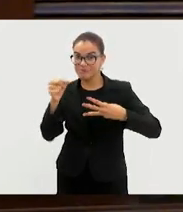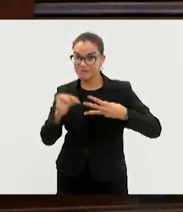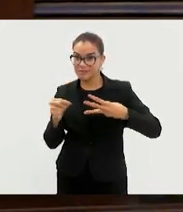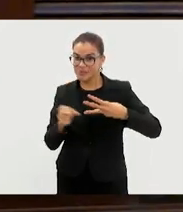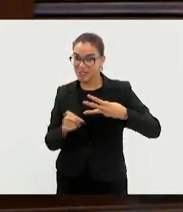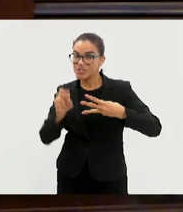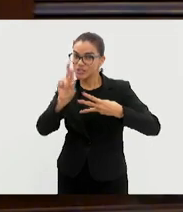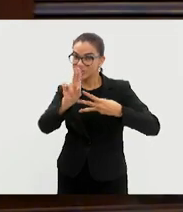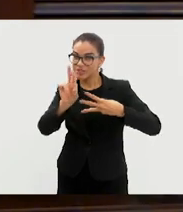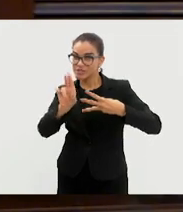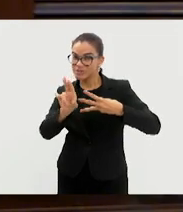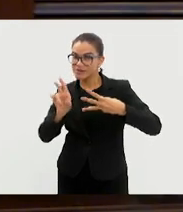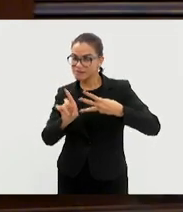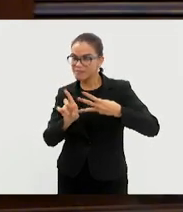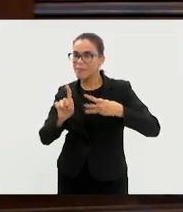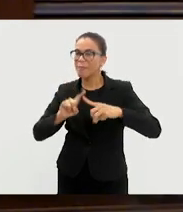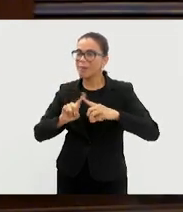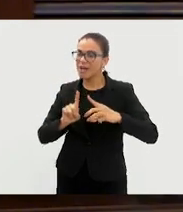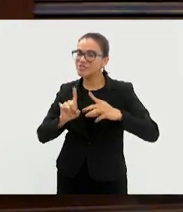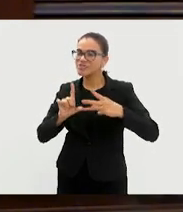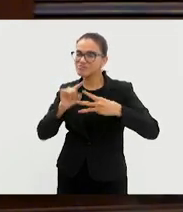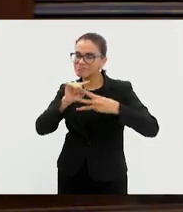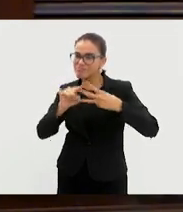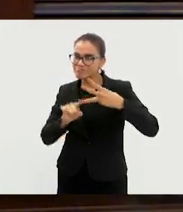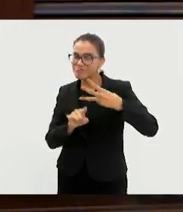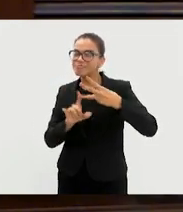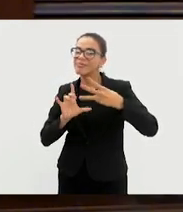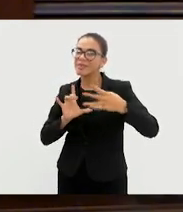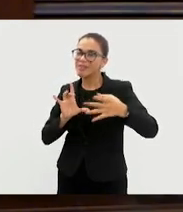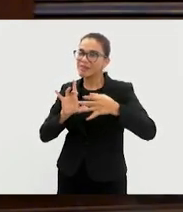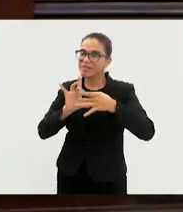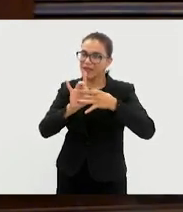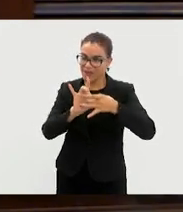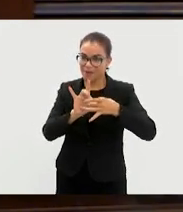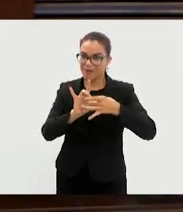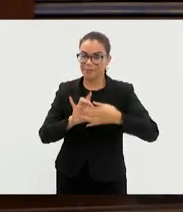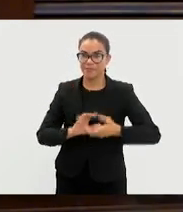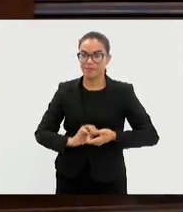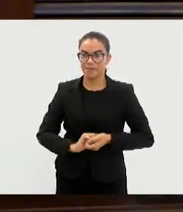diferentes, mas que têm uma certa conexão entre si.